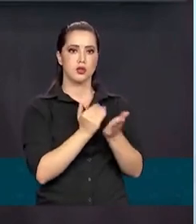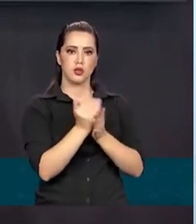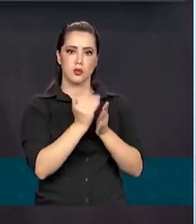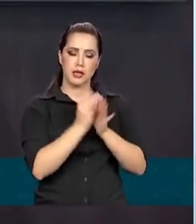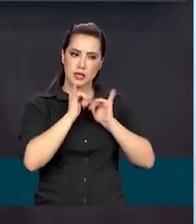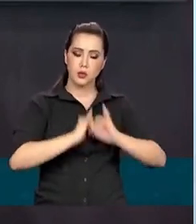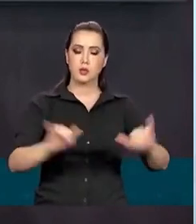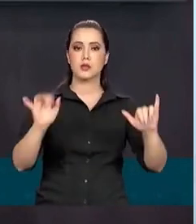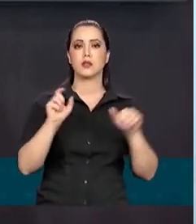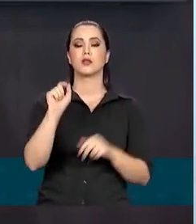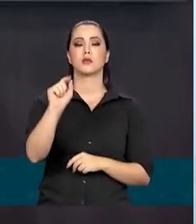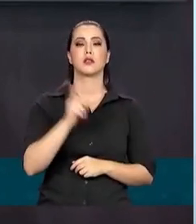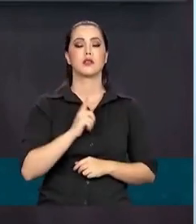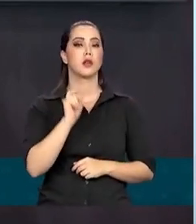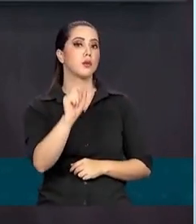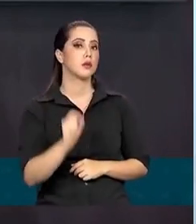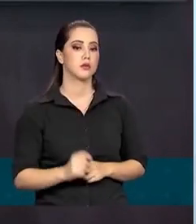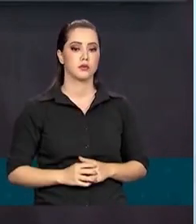que aqui tem